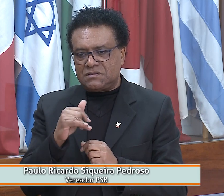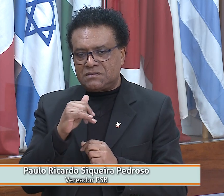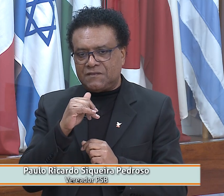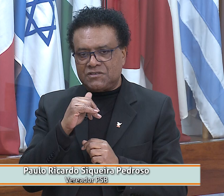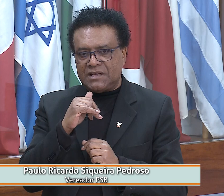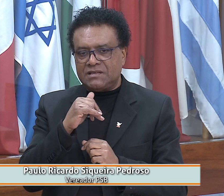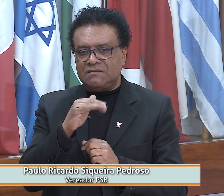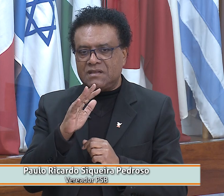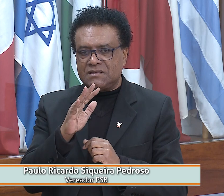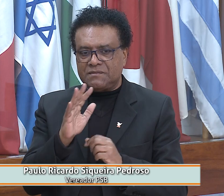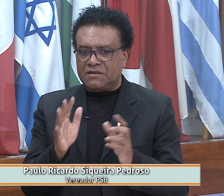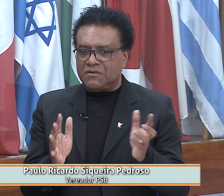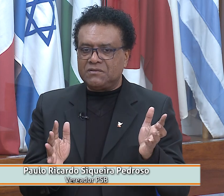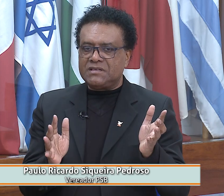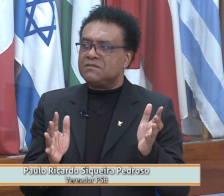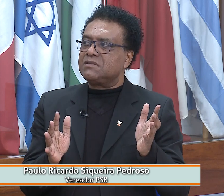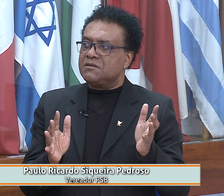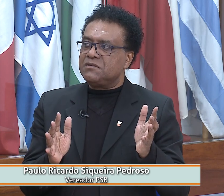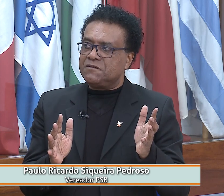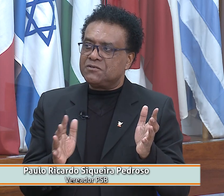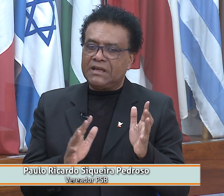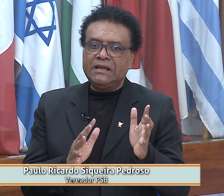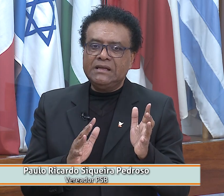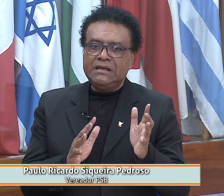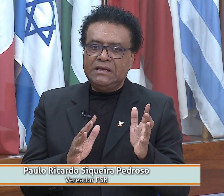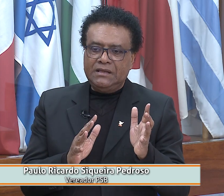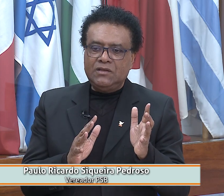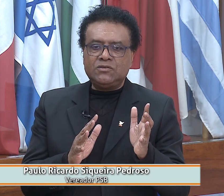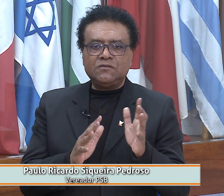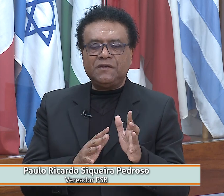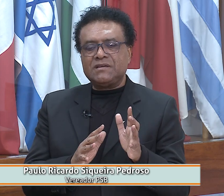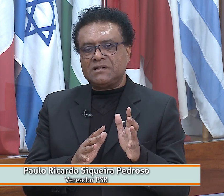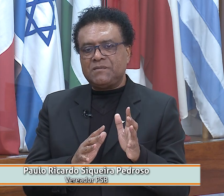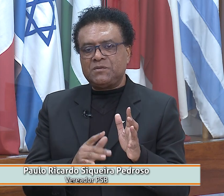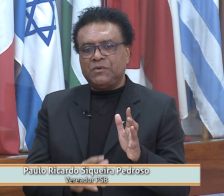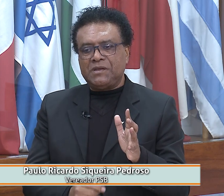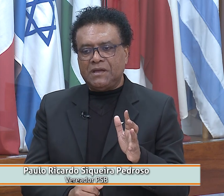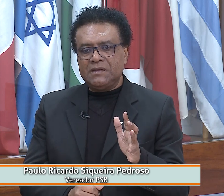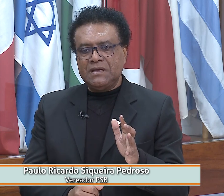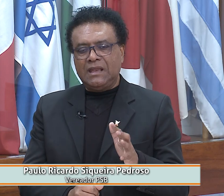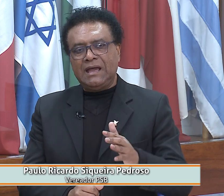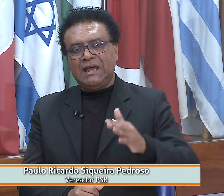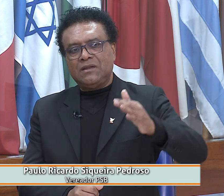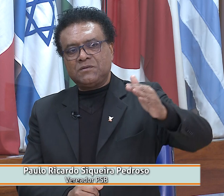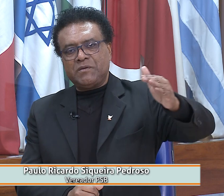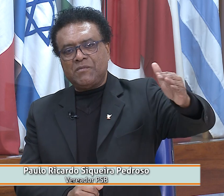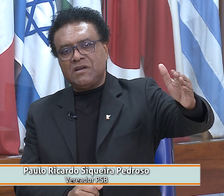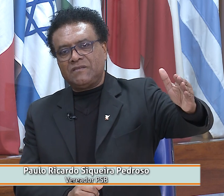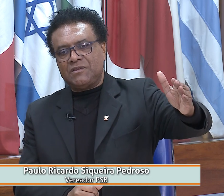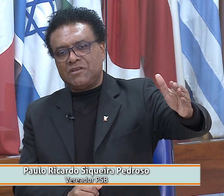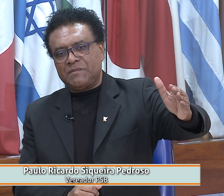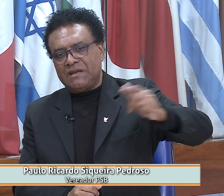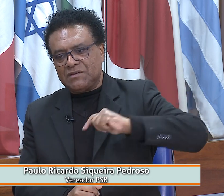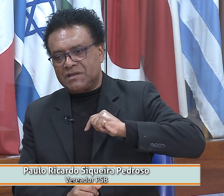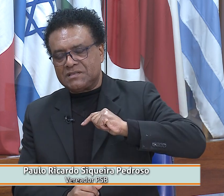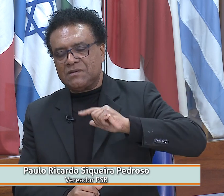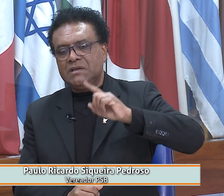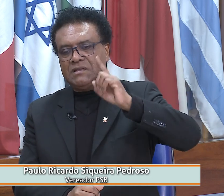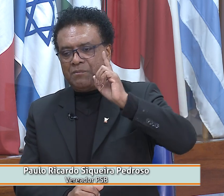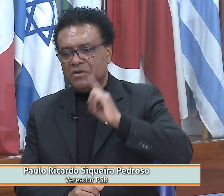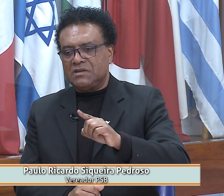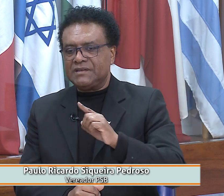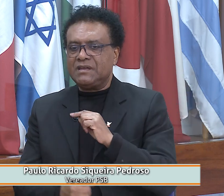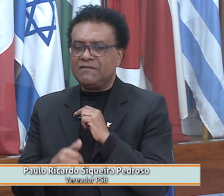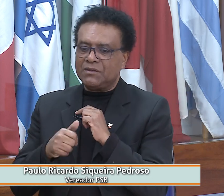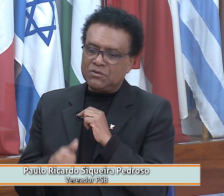tirados foram tirados centenas essa semana não foram 300 kg de fios já e isso veio Exatamente porque lá os vereadores de malha na tua